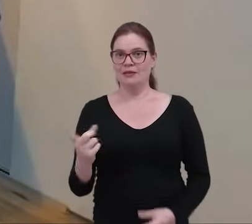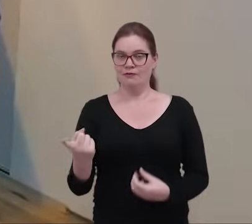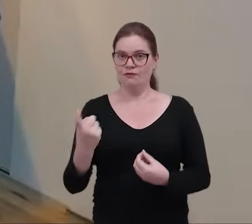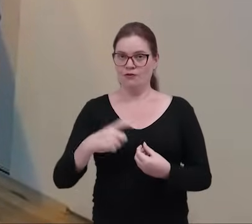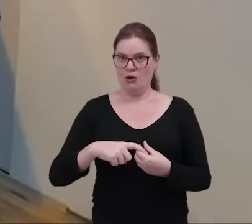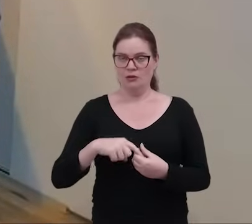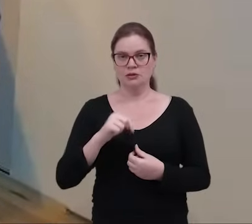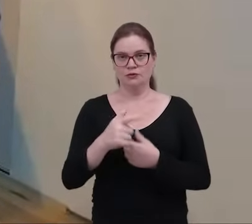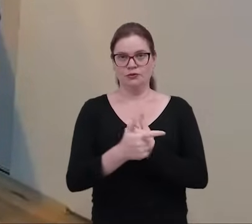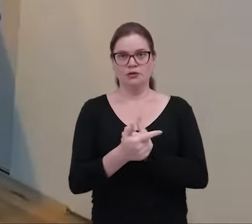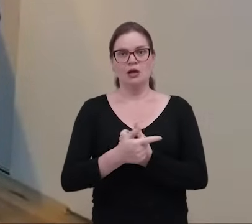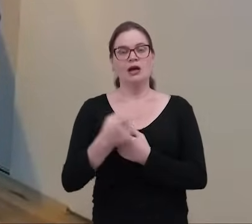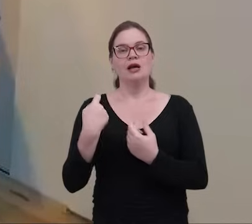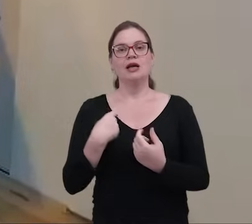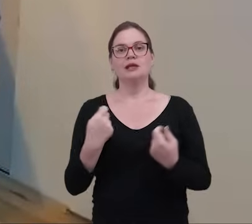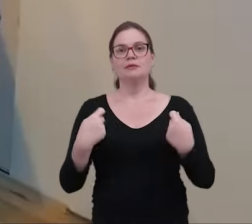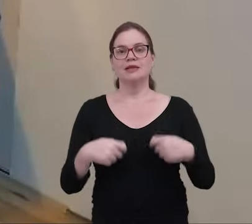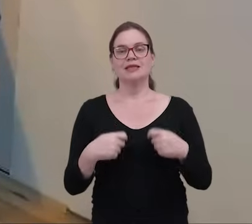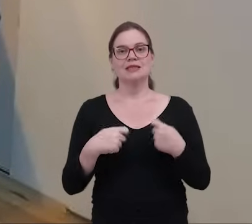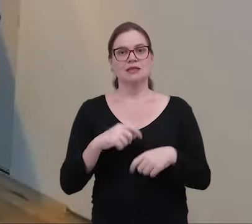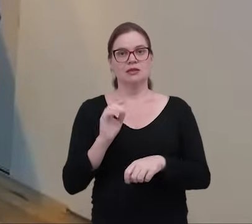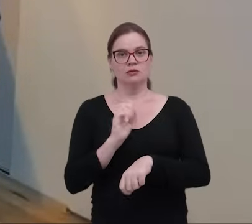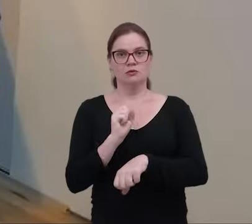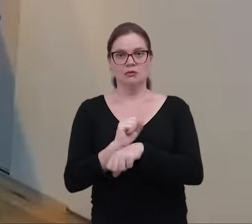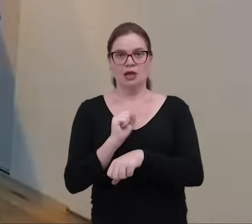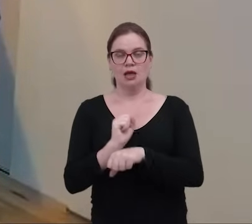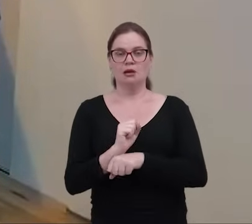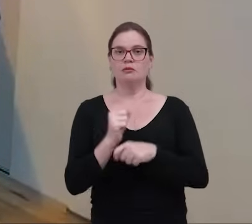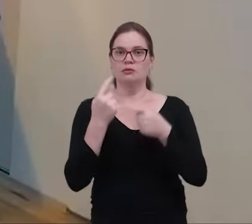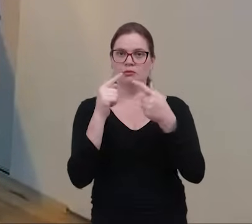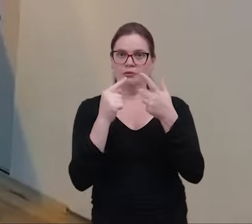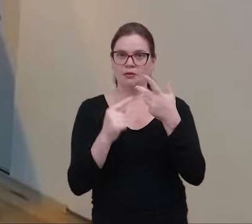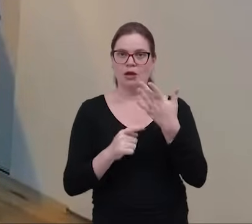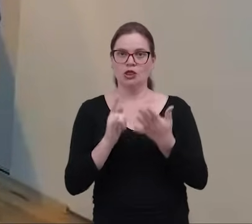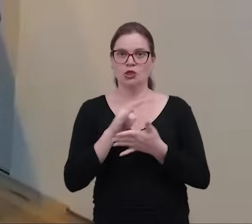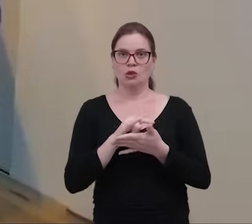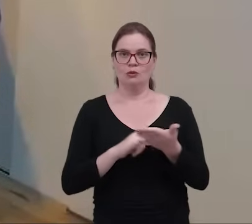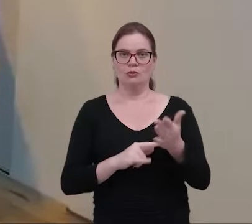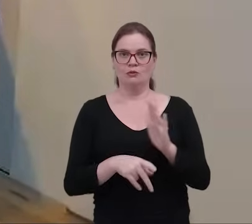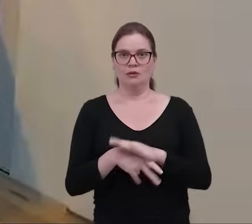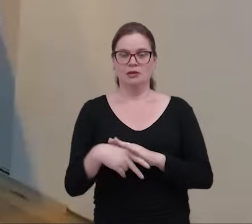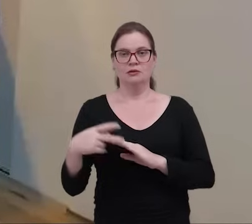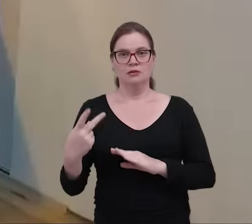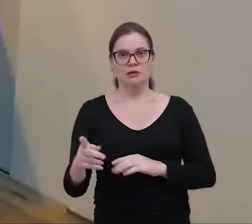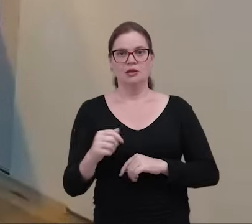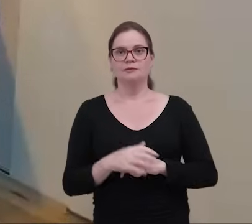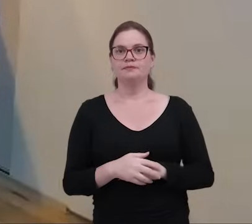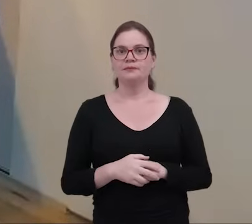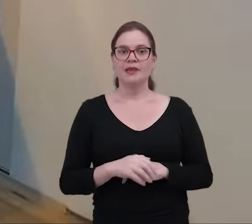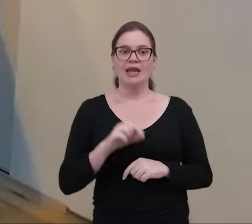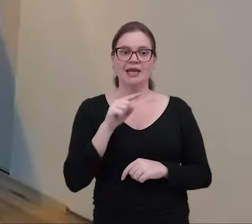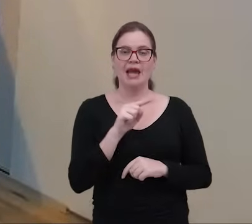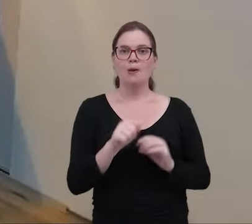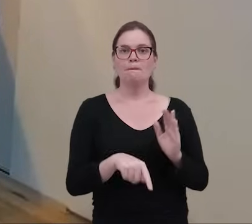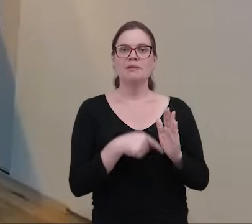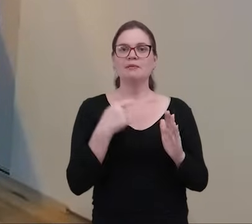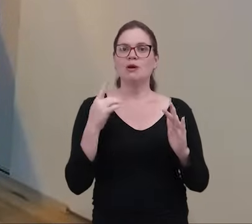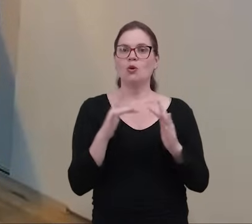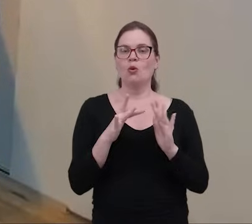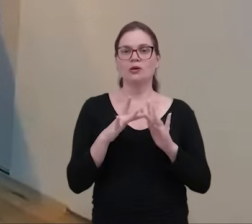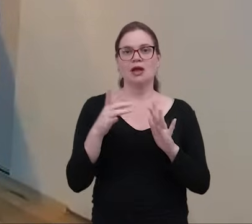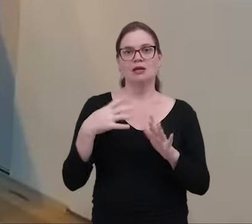um tempo com eles checando os e-mails deles, né? E o meu contato com ela estava sendo por e-mail, naquele tempo nós não tínhamos